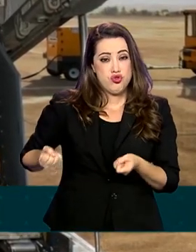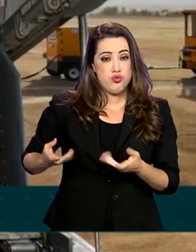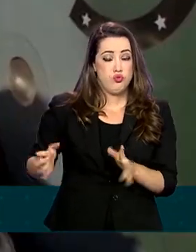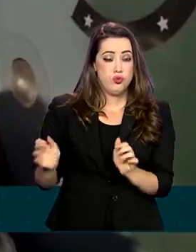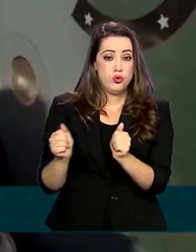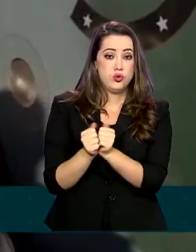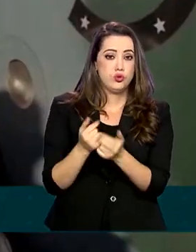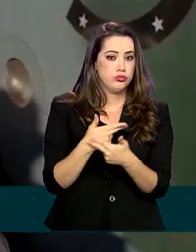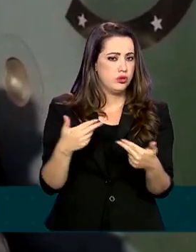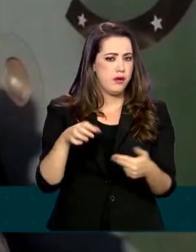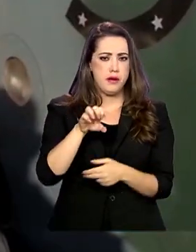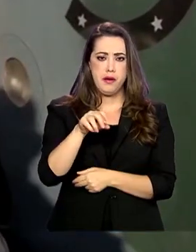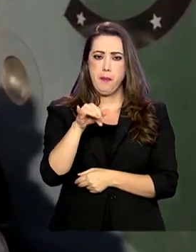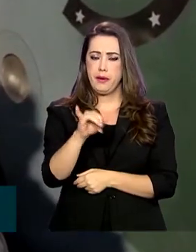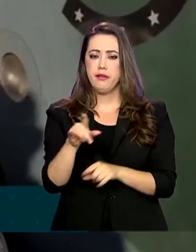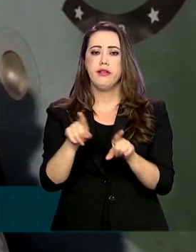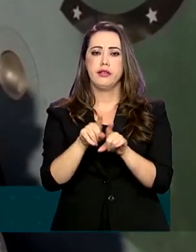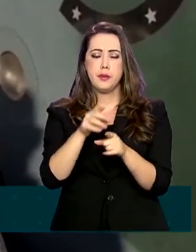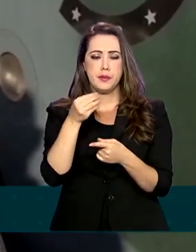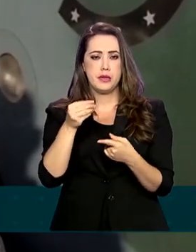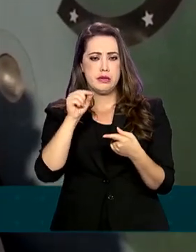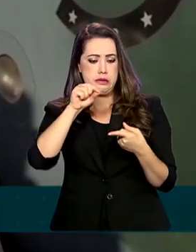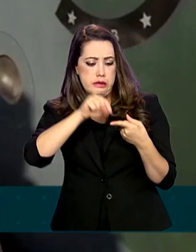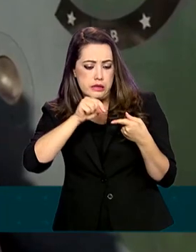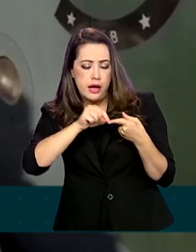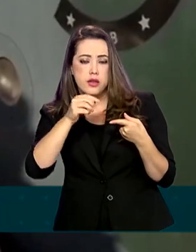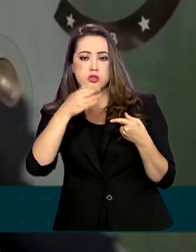individual e testes para a Covid-19.